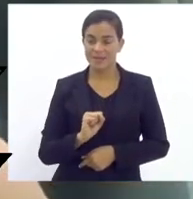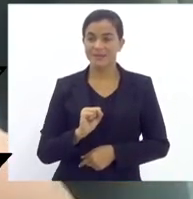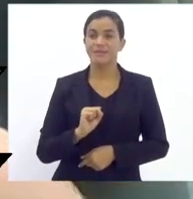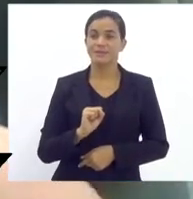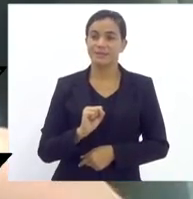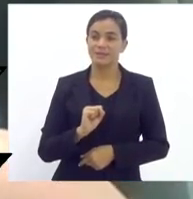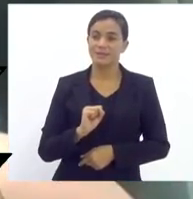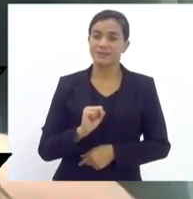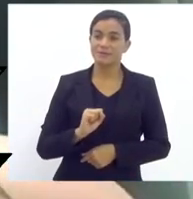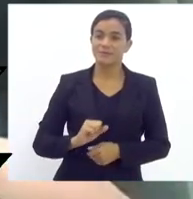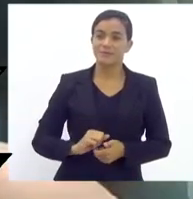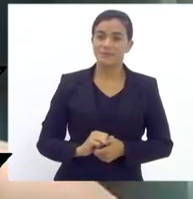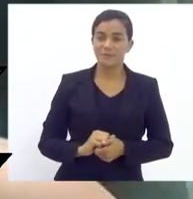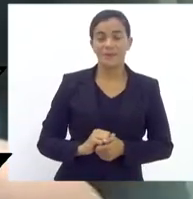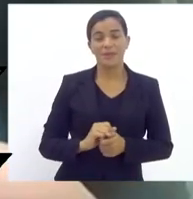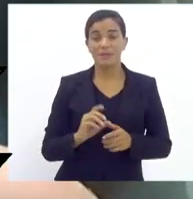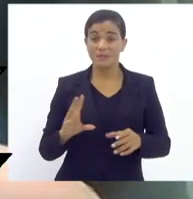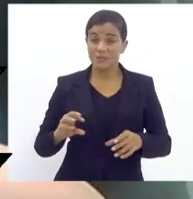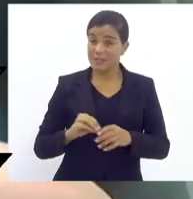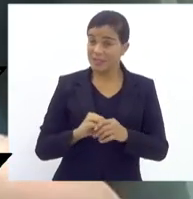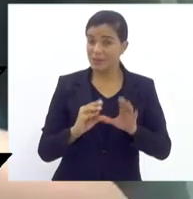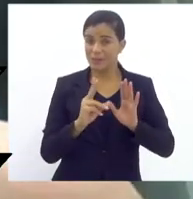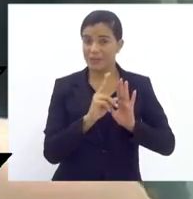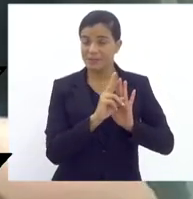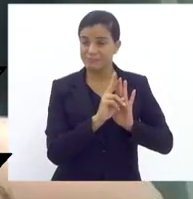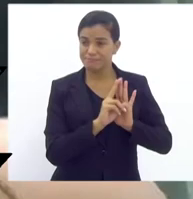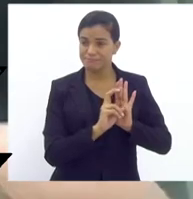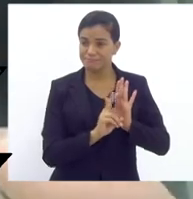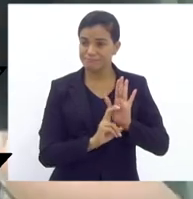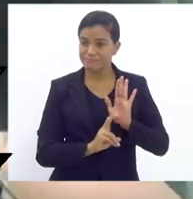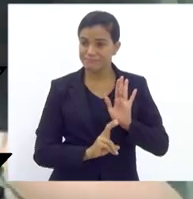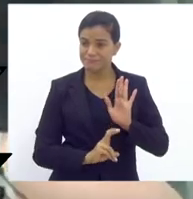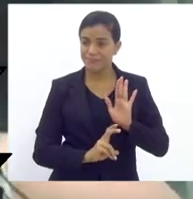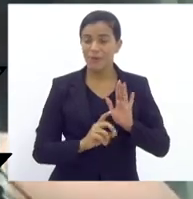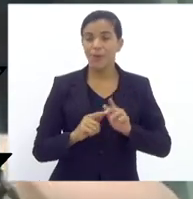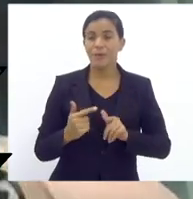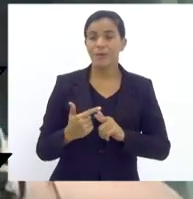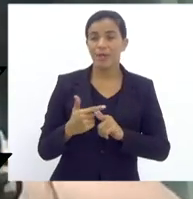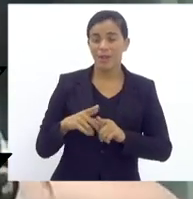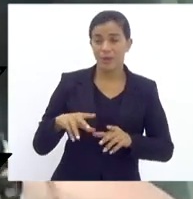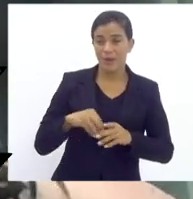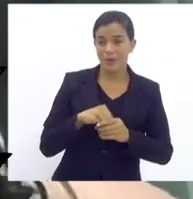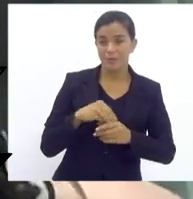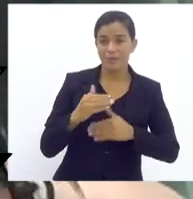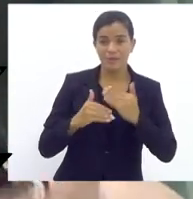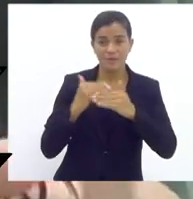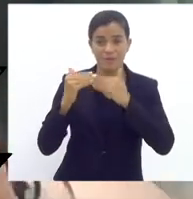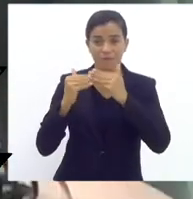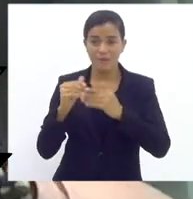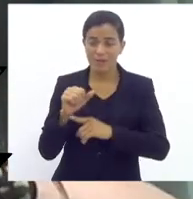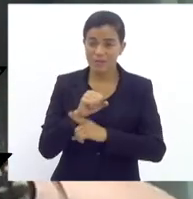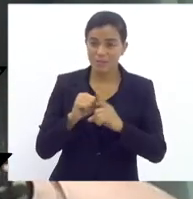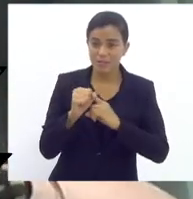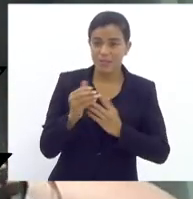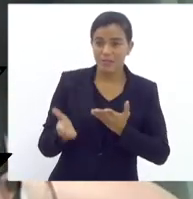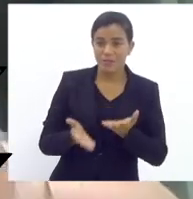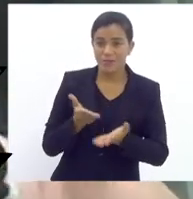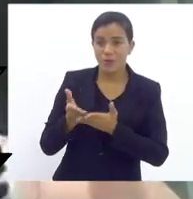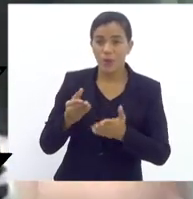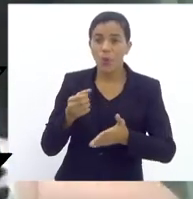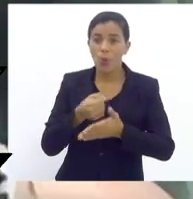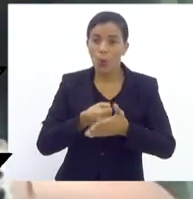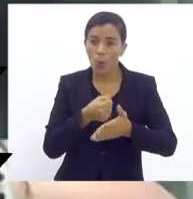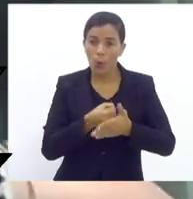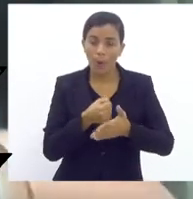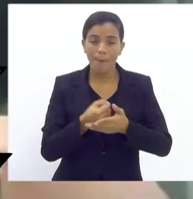temática eu acho que é importante destacar é que ele não é tudo Ministério do Desenvolvimento assistente social família combate à